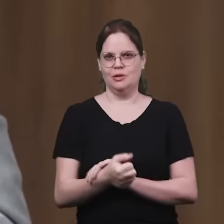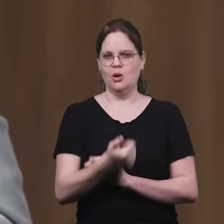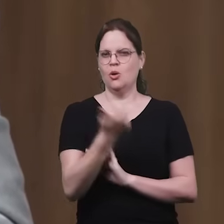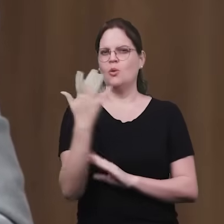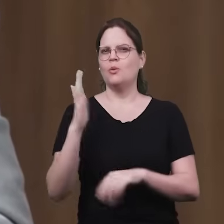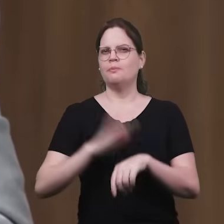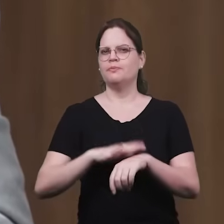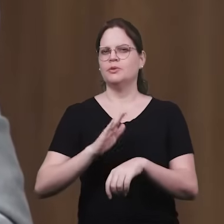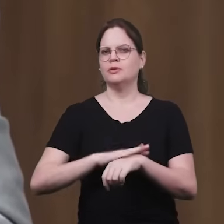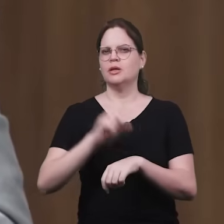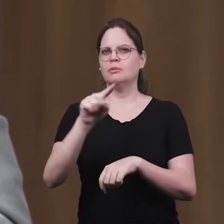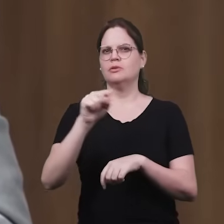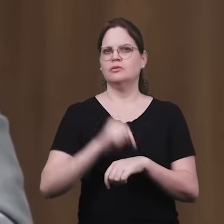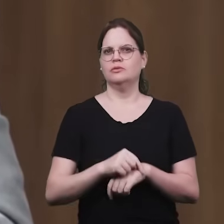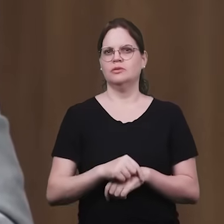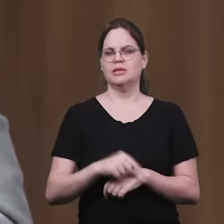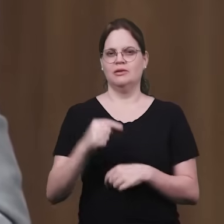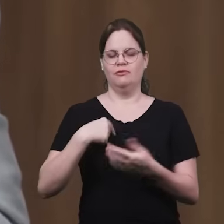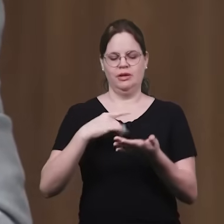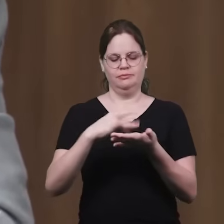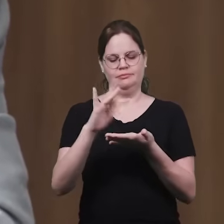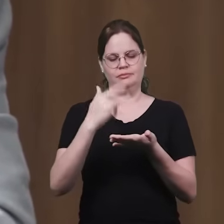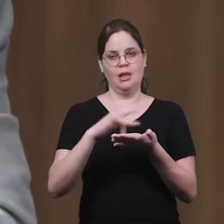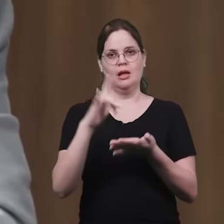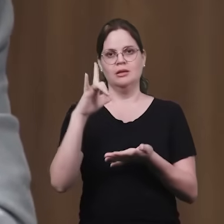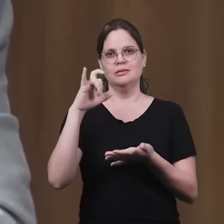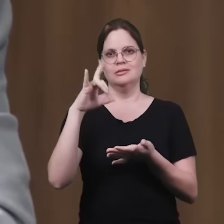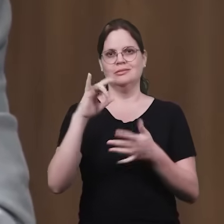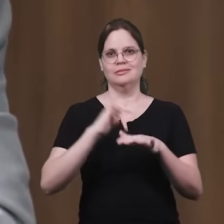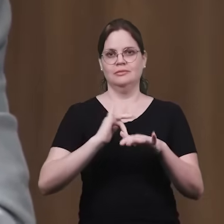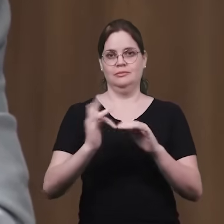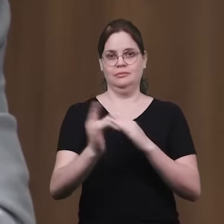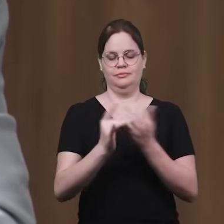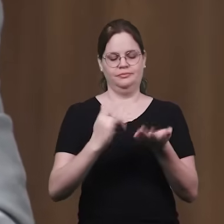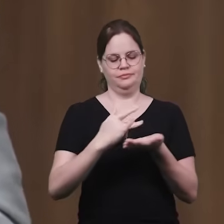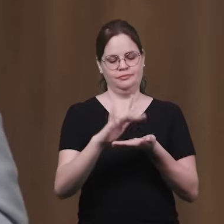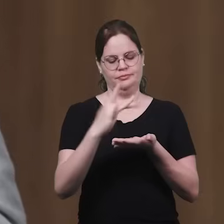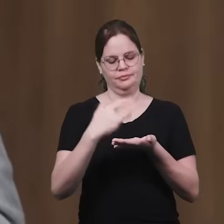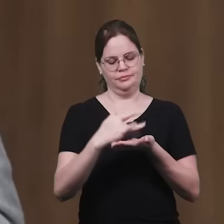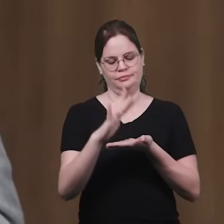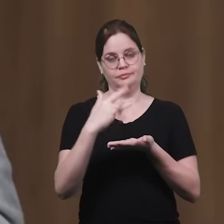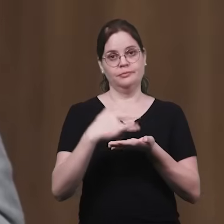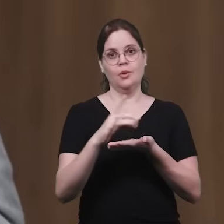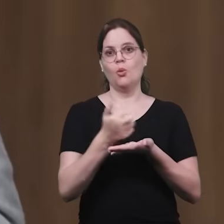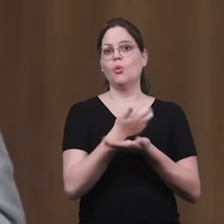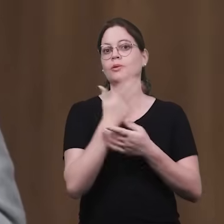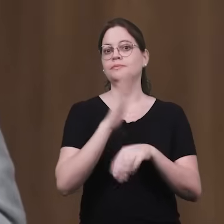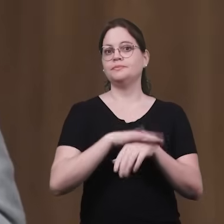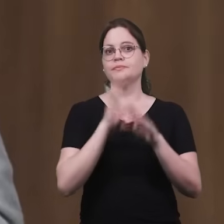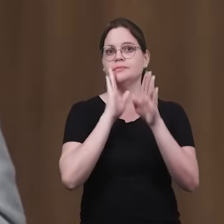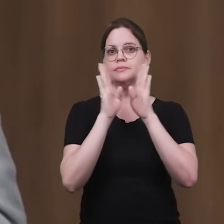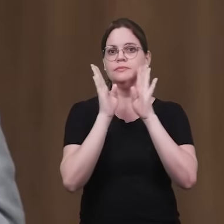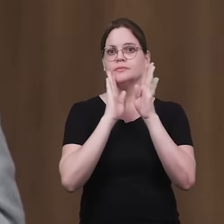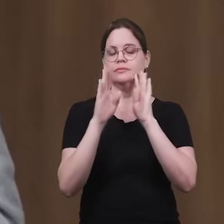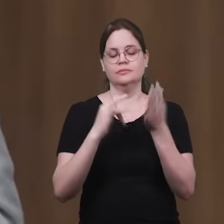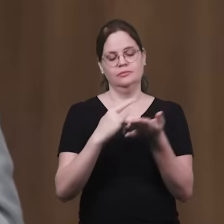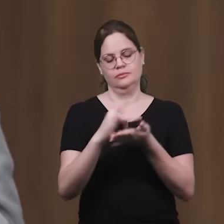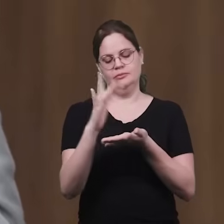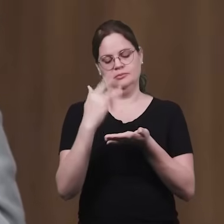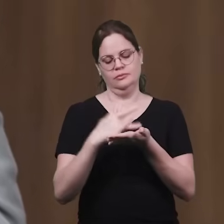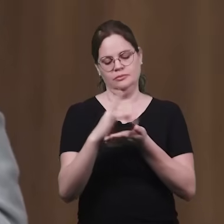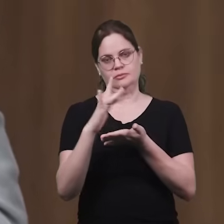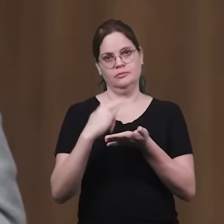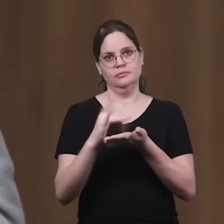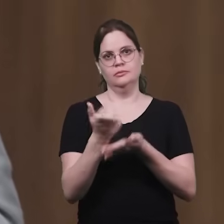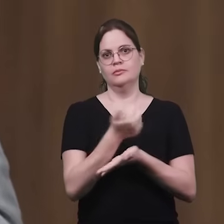pode medir. Quanto tempo você passa num post do Instagram? Quanto tempo você passa num post do Facebook? Quanto tempo